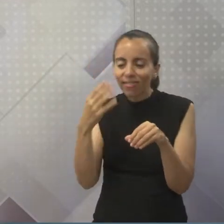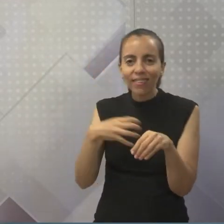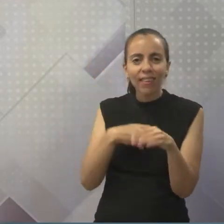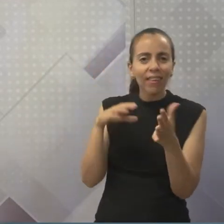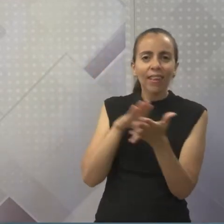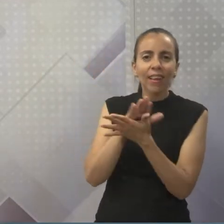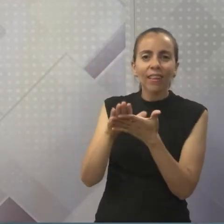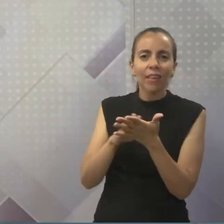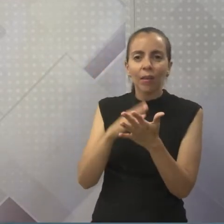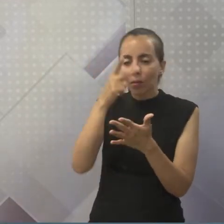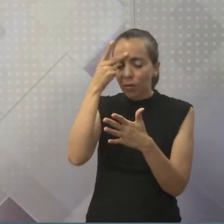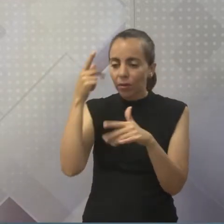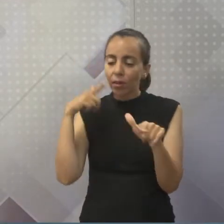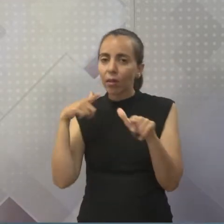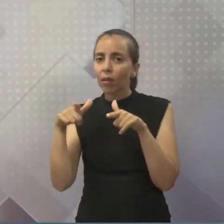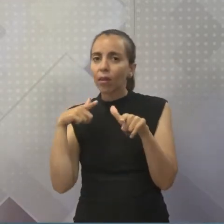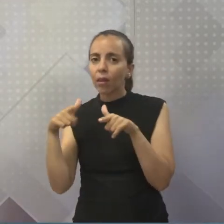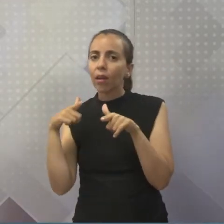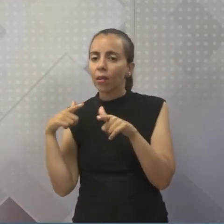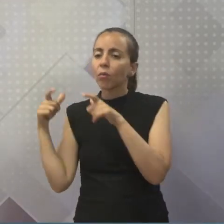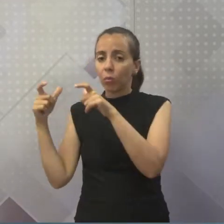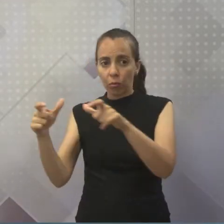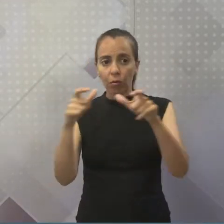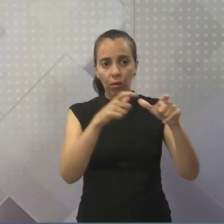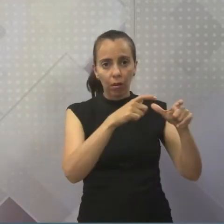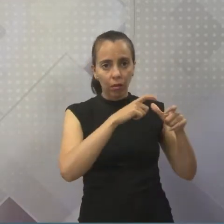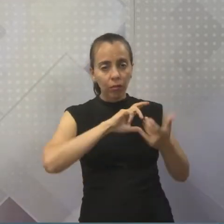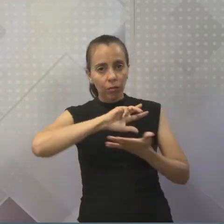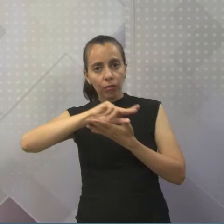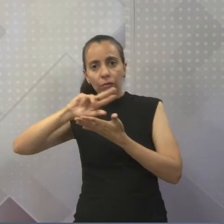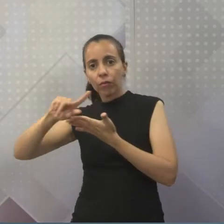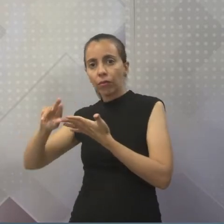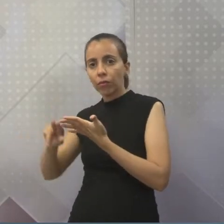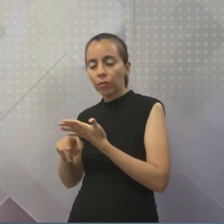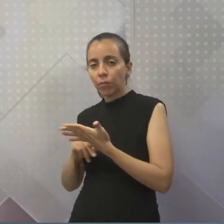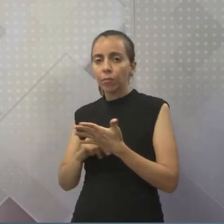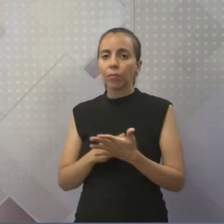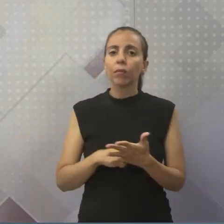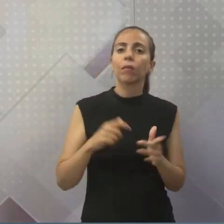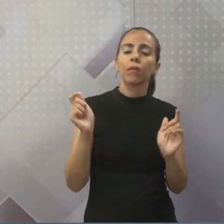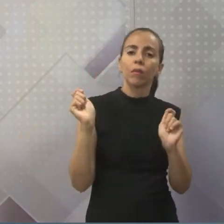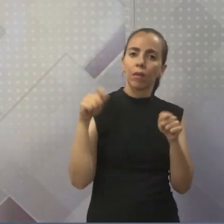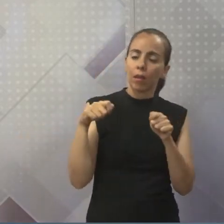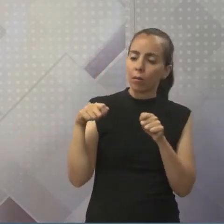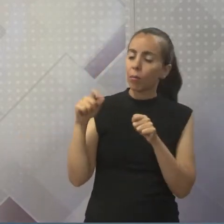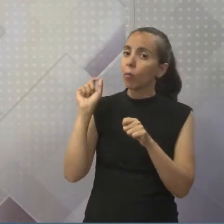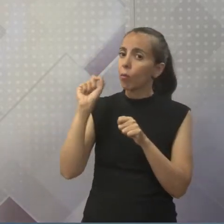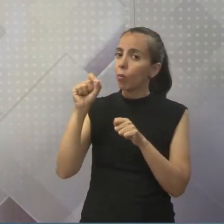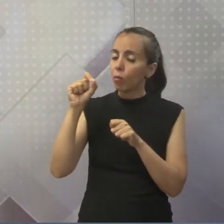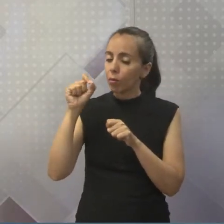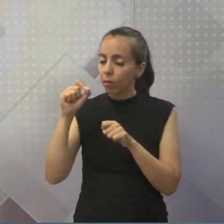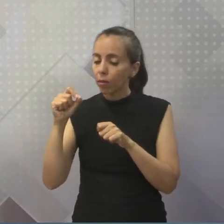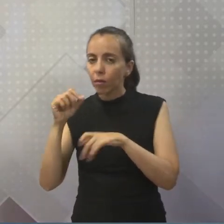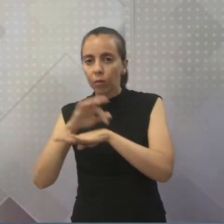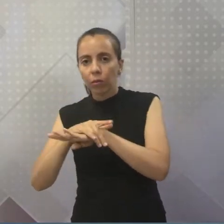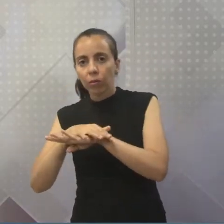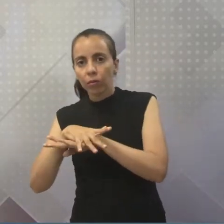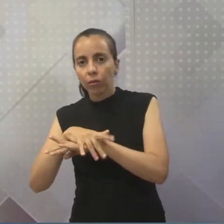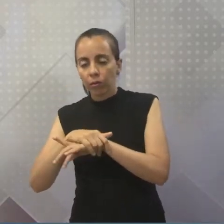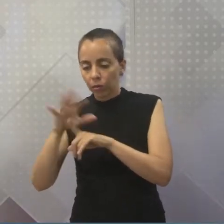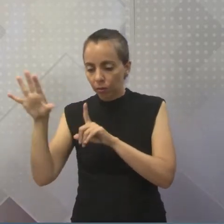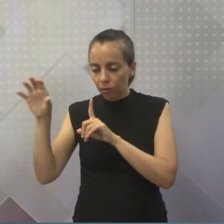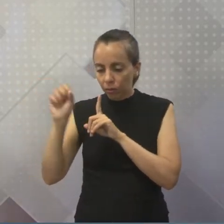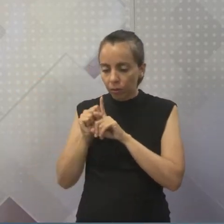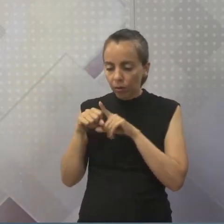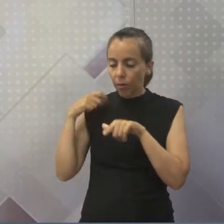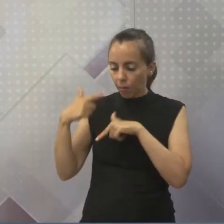por exemplo, em determinadas condições, né, podem adquirir ao longo do tempo, ao longo do tempo de